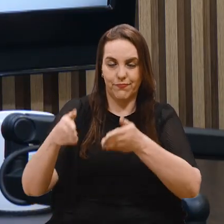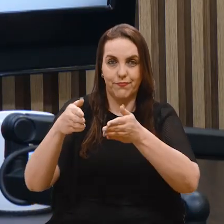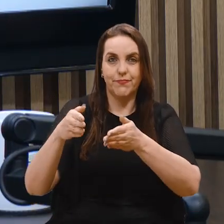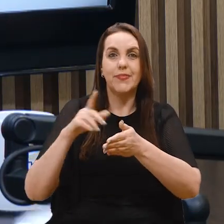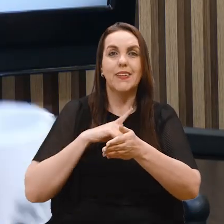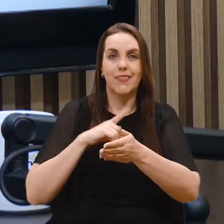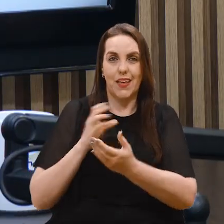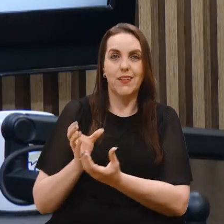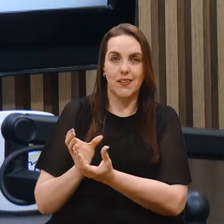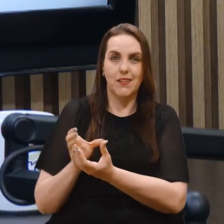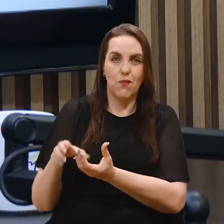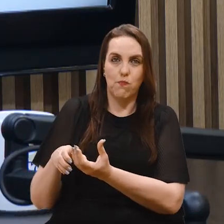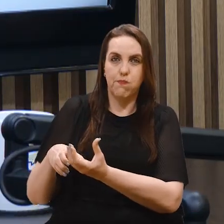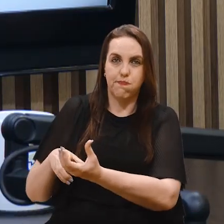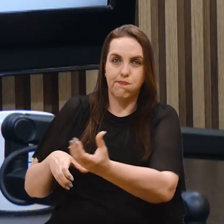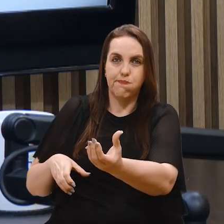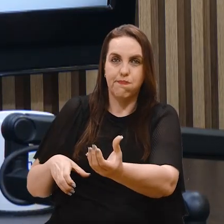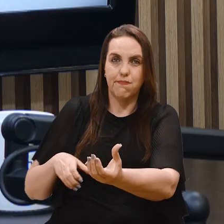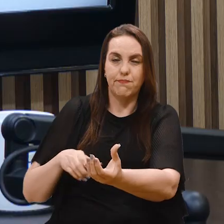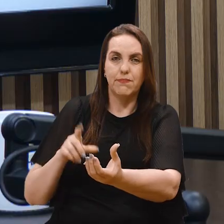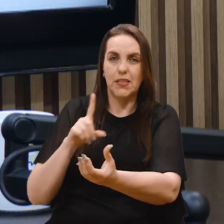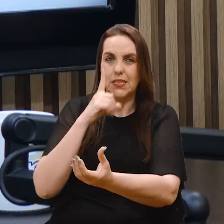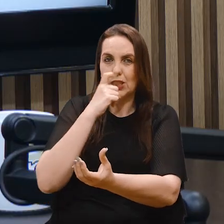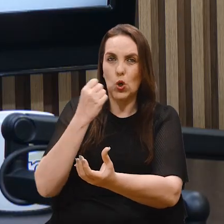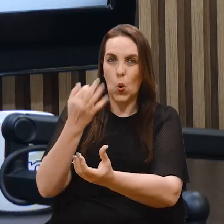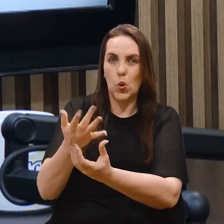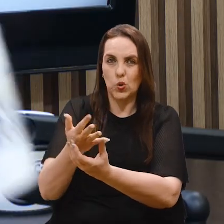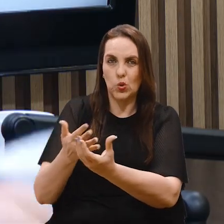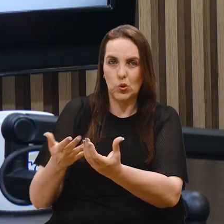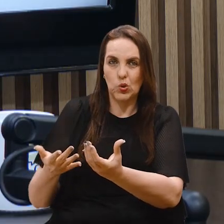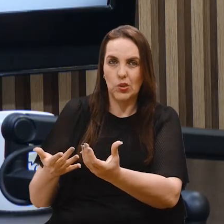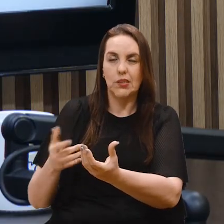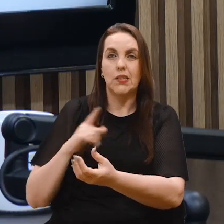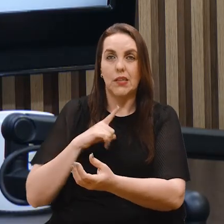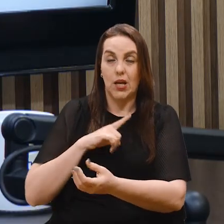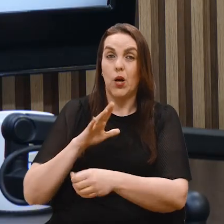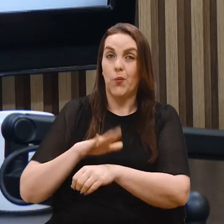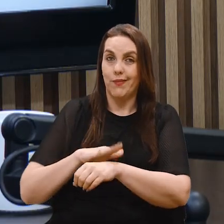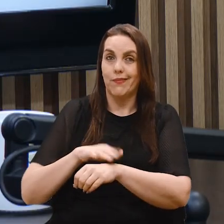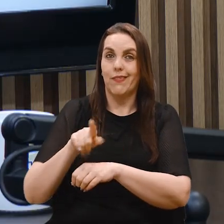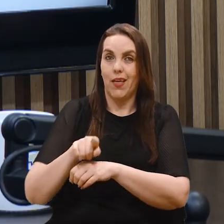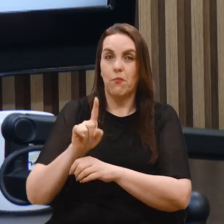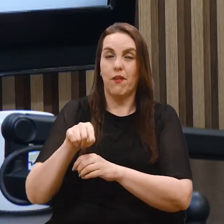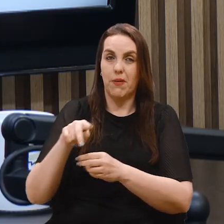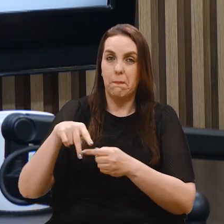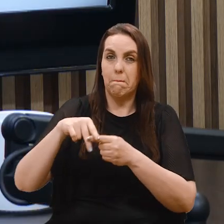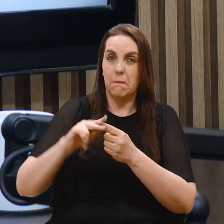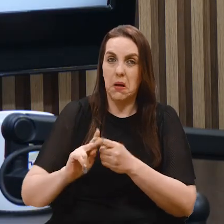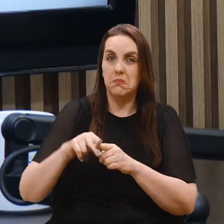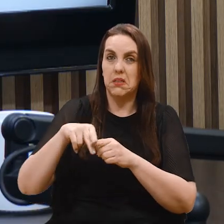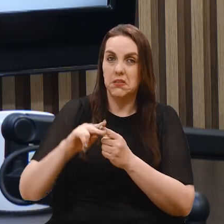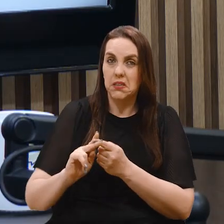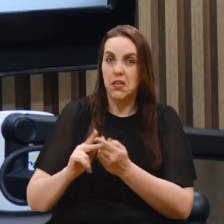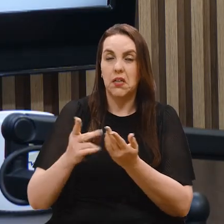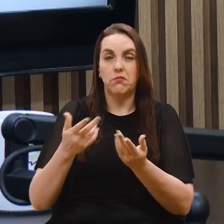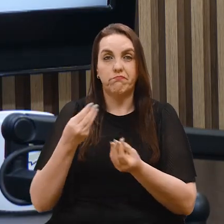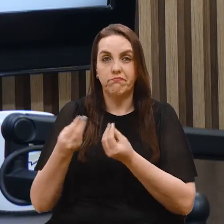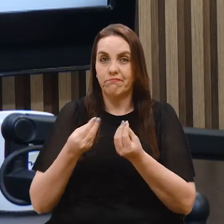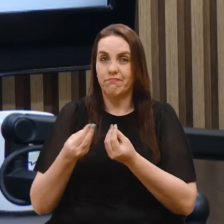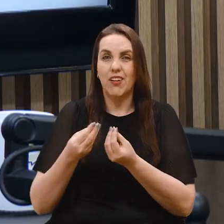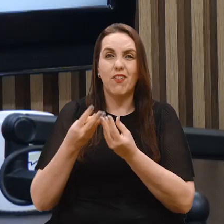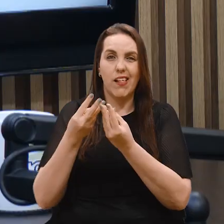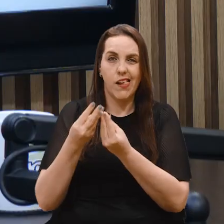de saneamento, né, de esgoto, e com o tempo, sem ser feito manutenção, ele vai